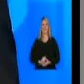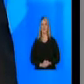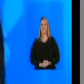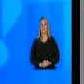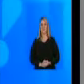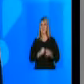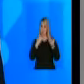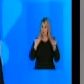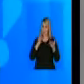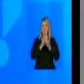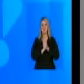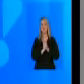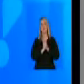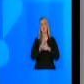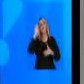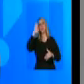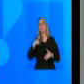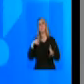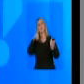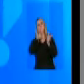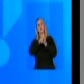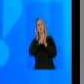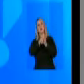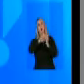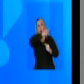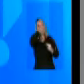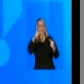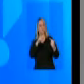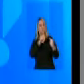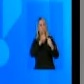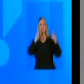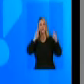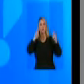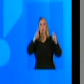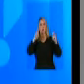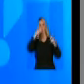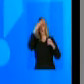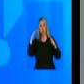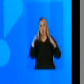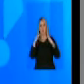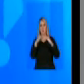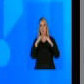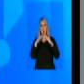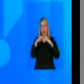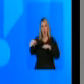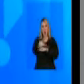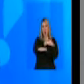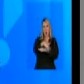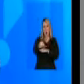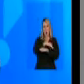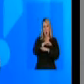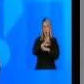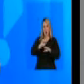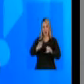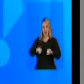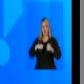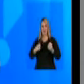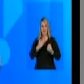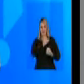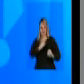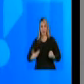Bom, candidato, a pergunta ela é objetiva em relação aos moradores de rua. A Defensoria Pública, ela,